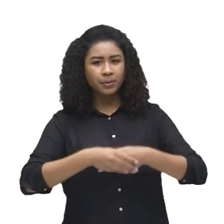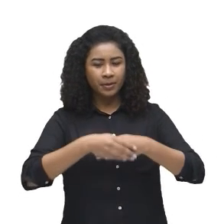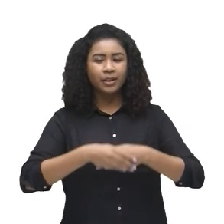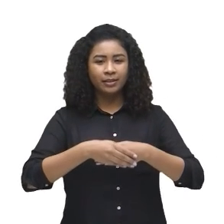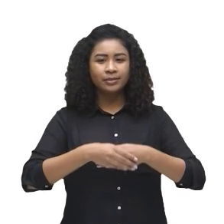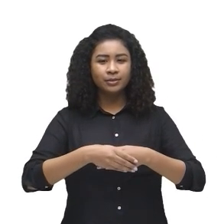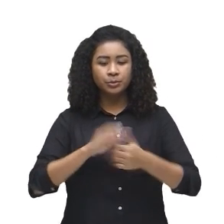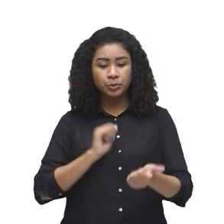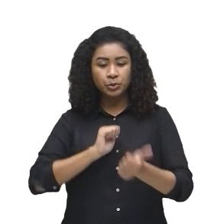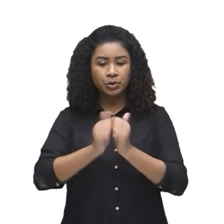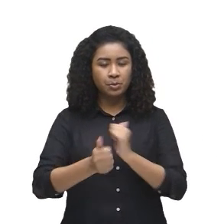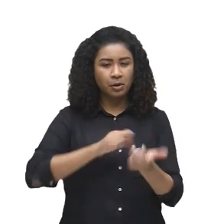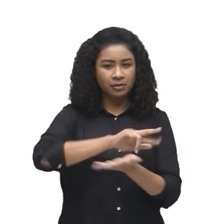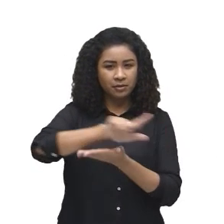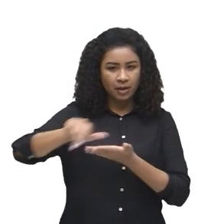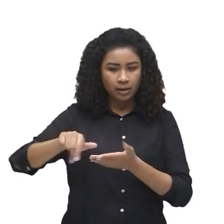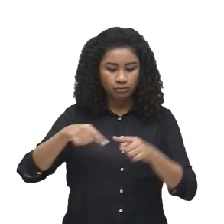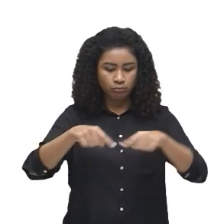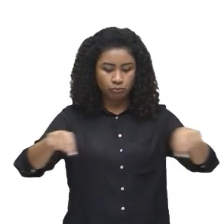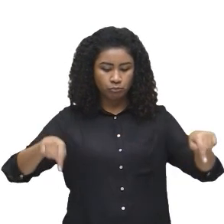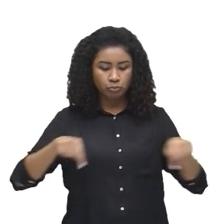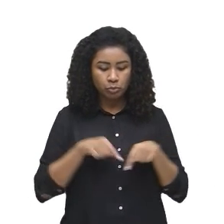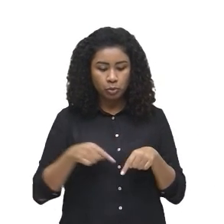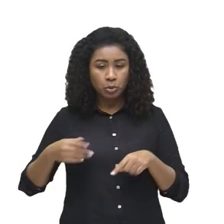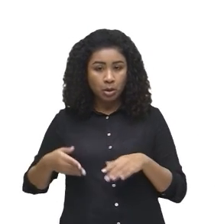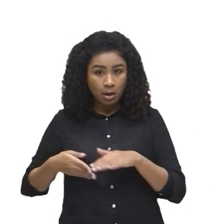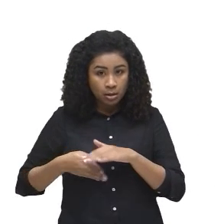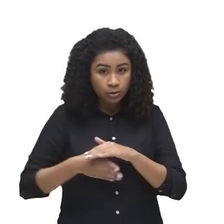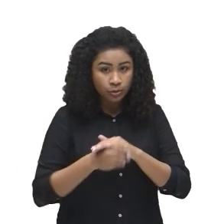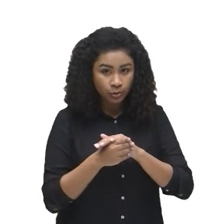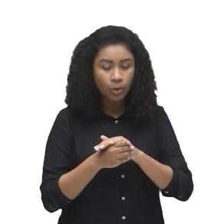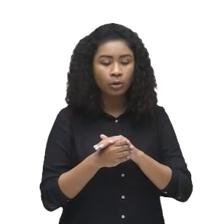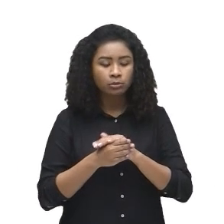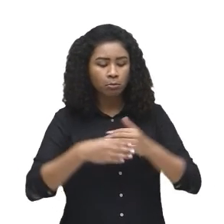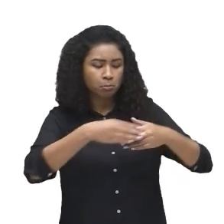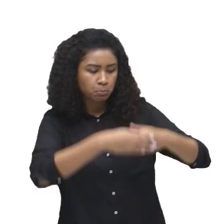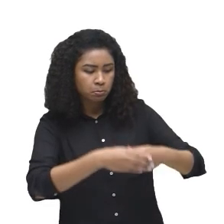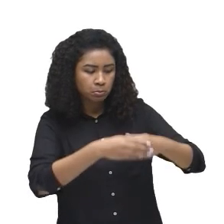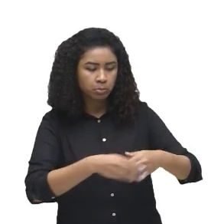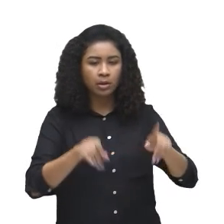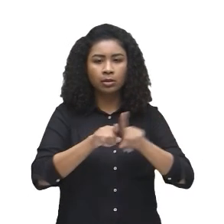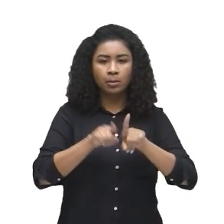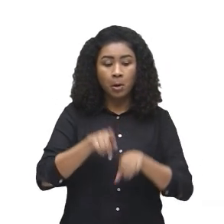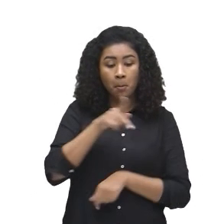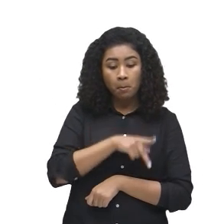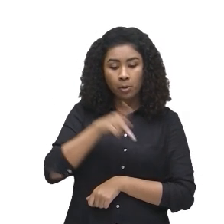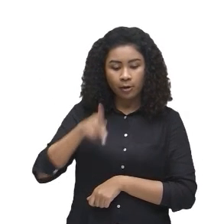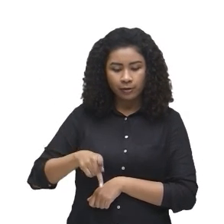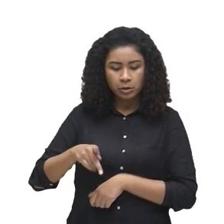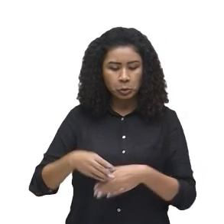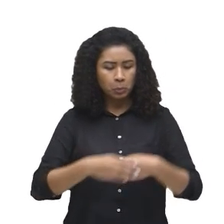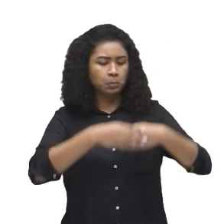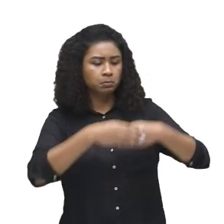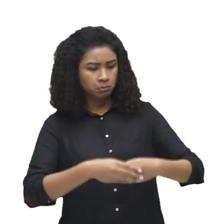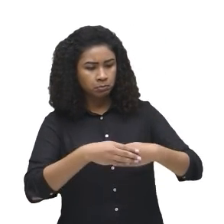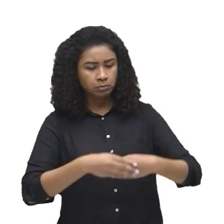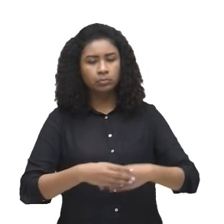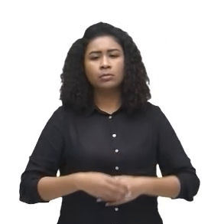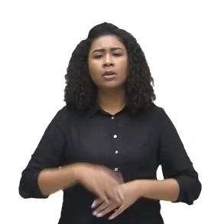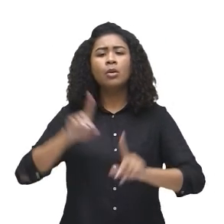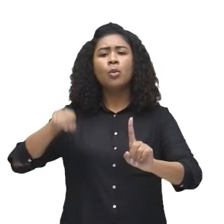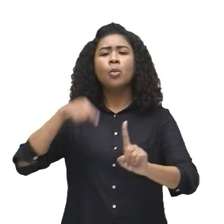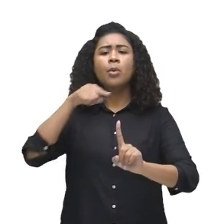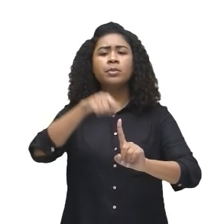pelo praticante depois de entrar na área de treino, luta e também entre professor e praticante. Com qual